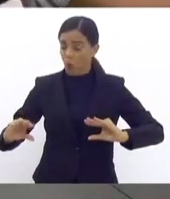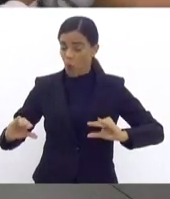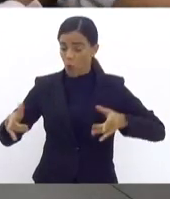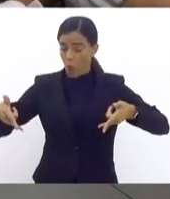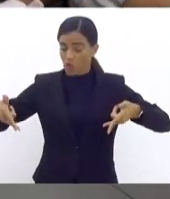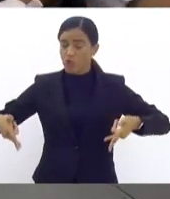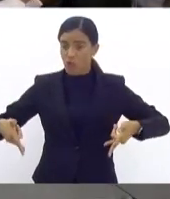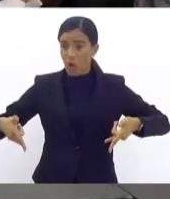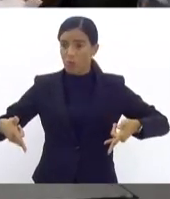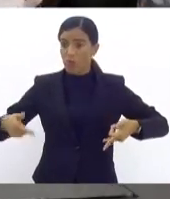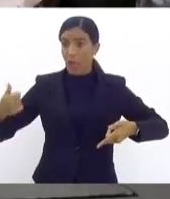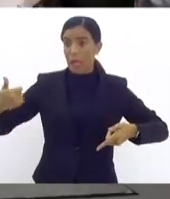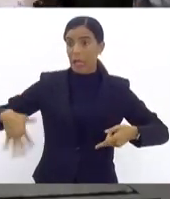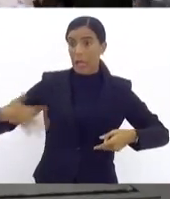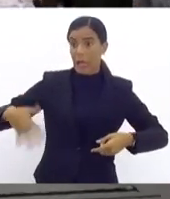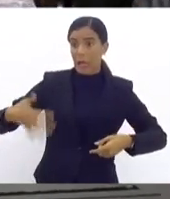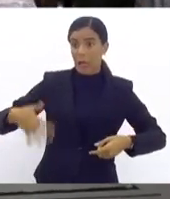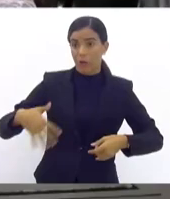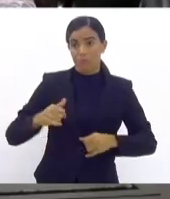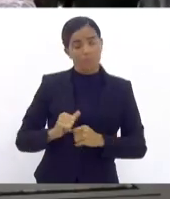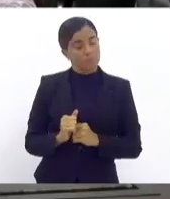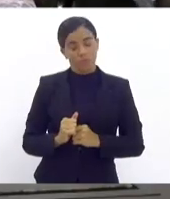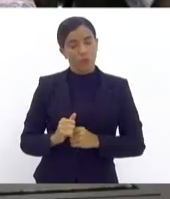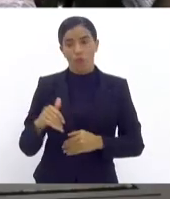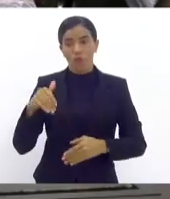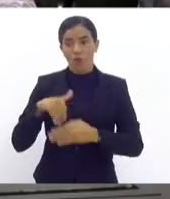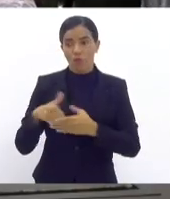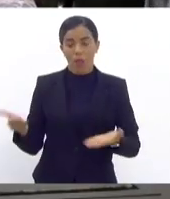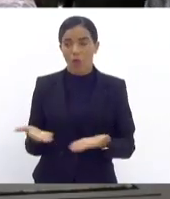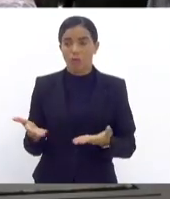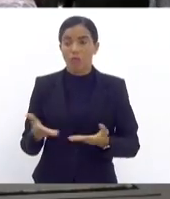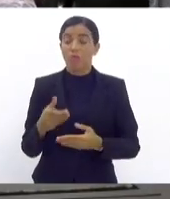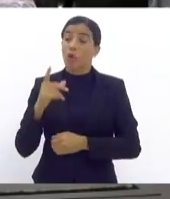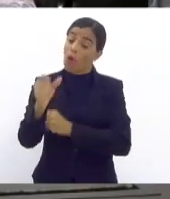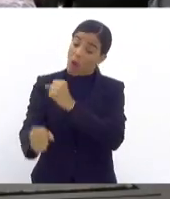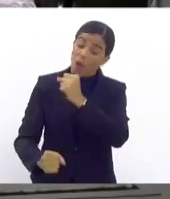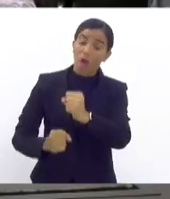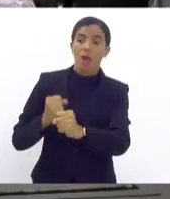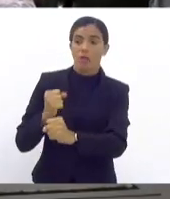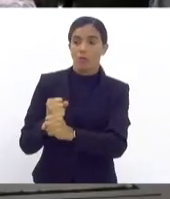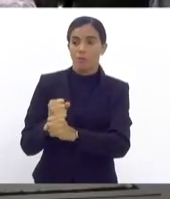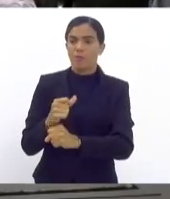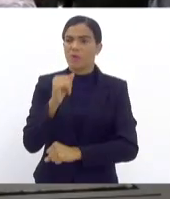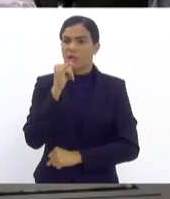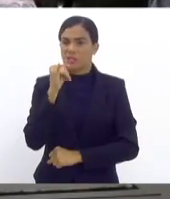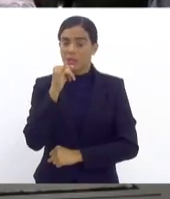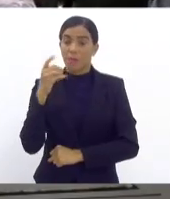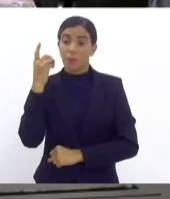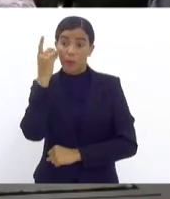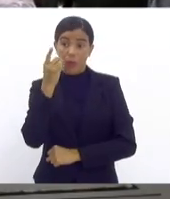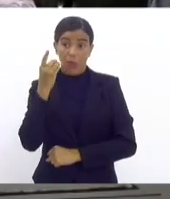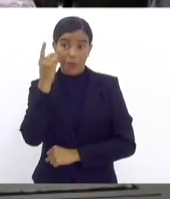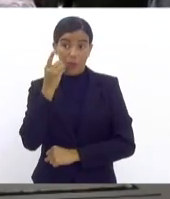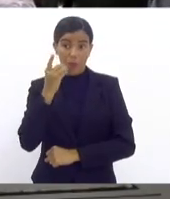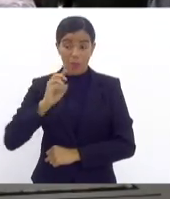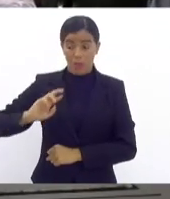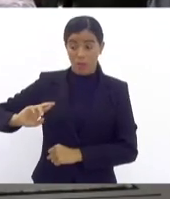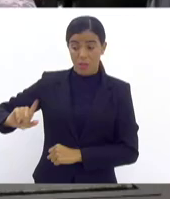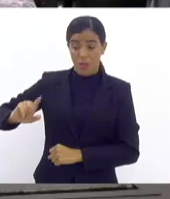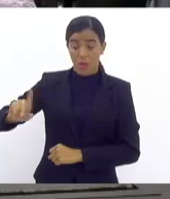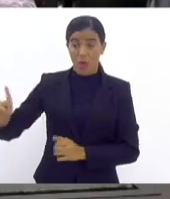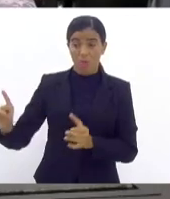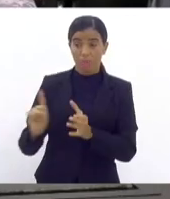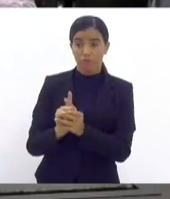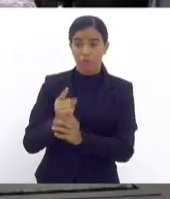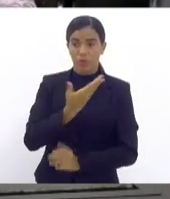assim. Eu só vou querer, quando surgir uma outra questão, por um deputado, por exemplo, que não seja do governo, e que também cria